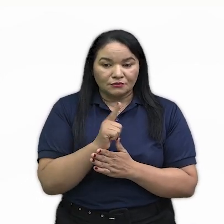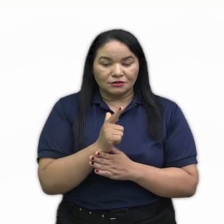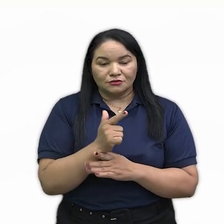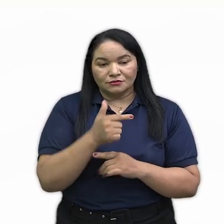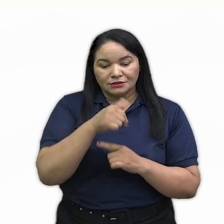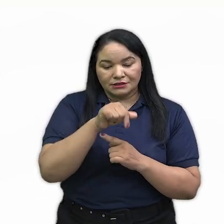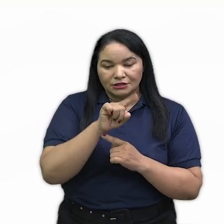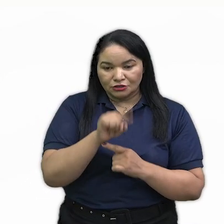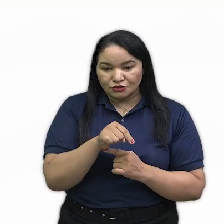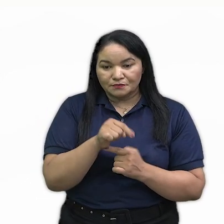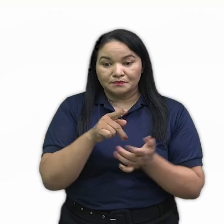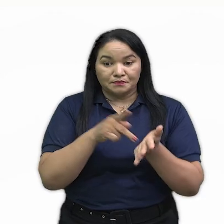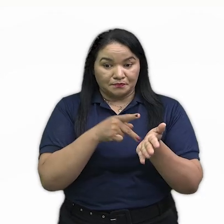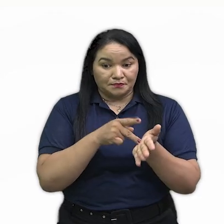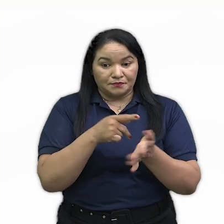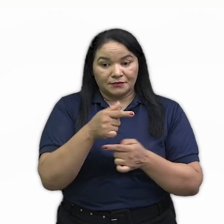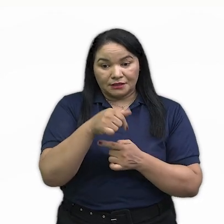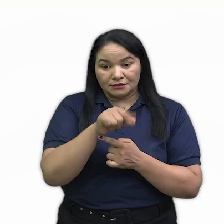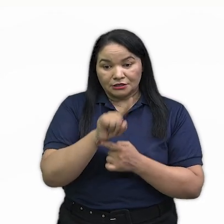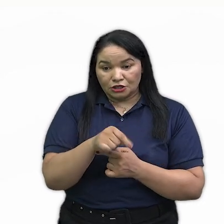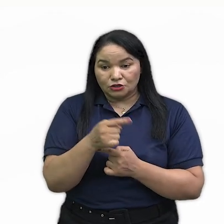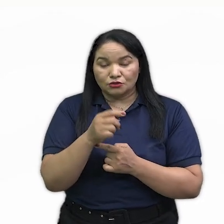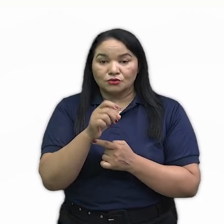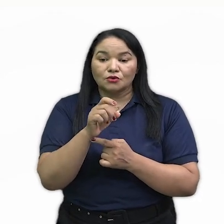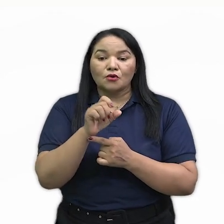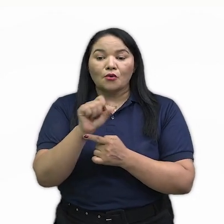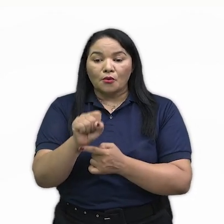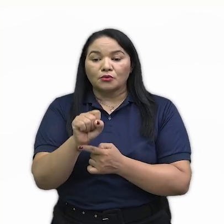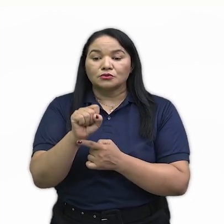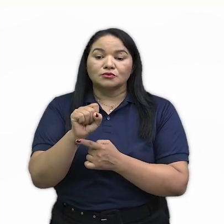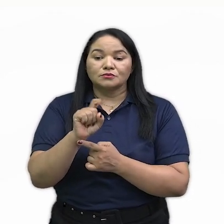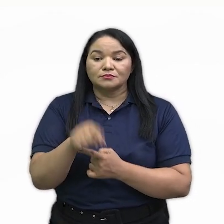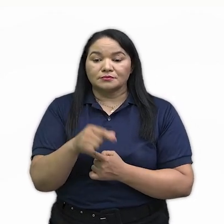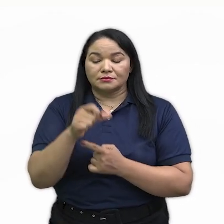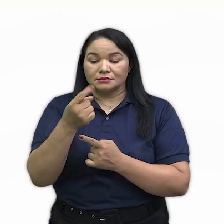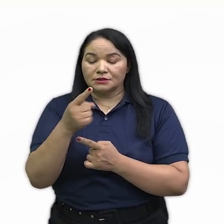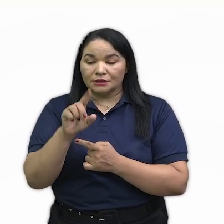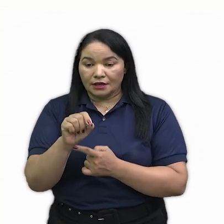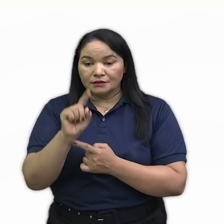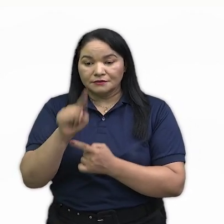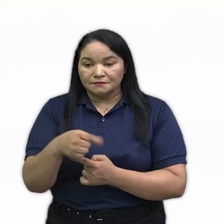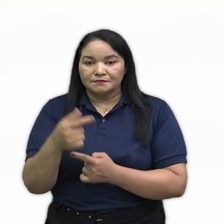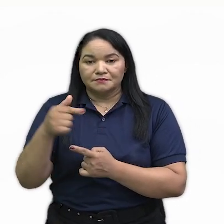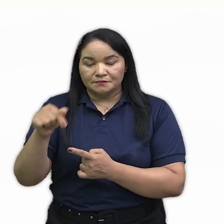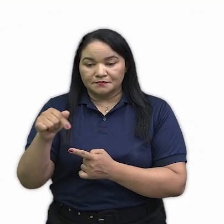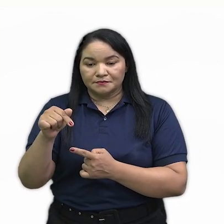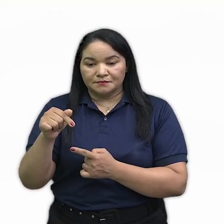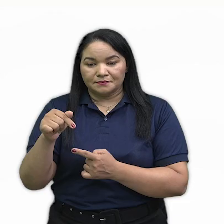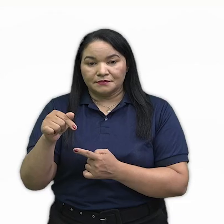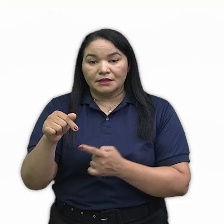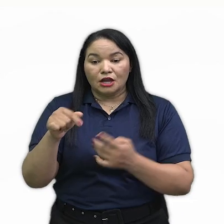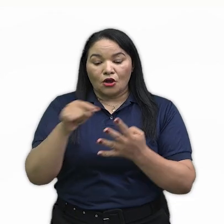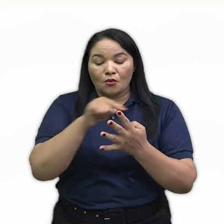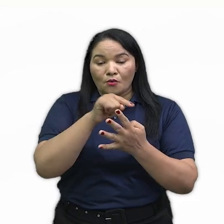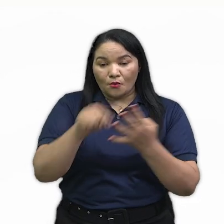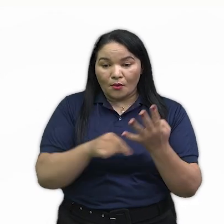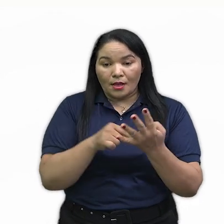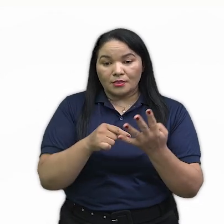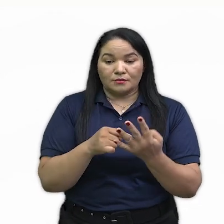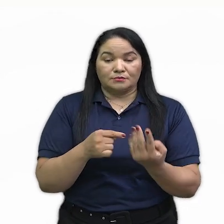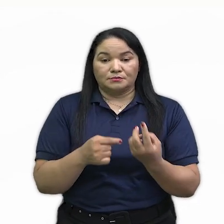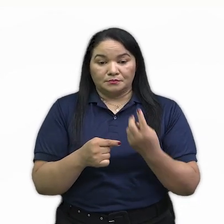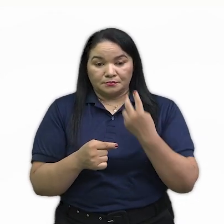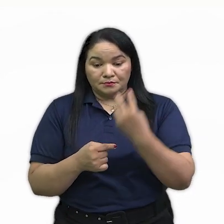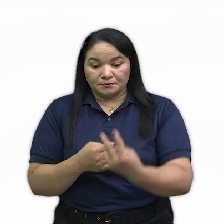média 7, média 8, média 10 e média 7 novamente nos 4 bimestres. E